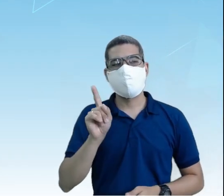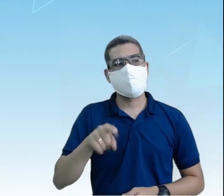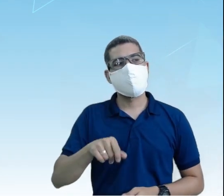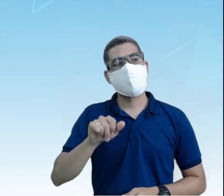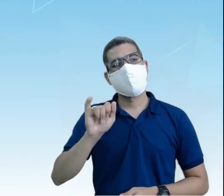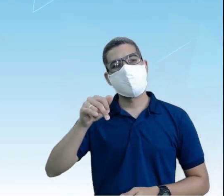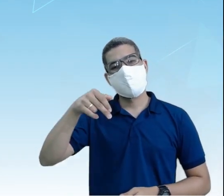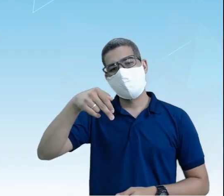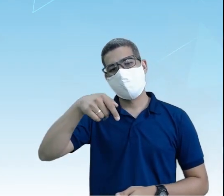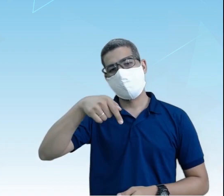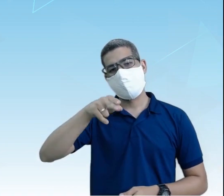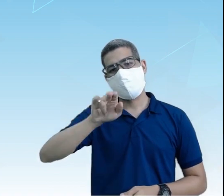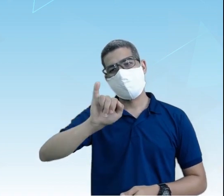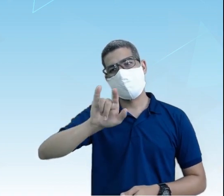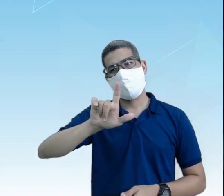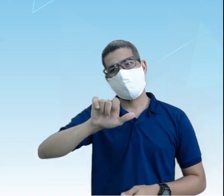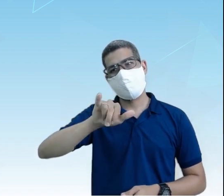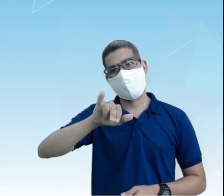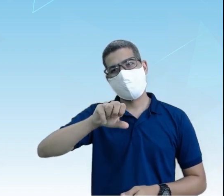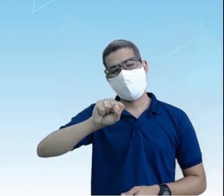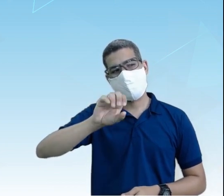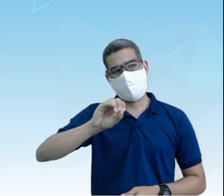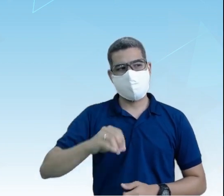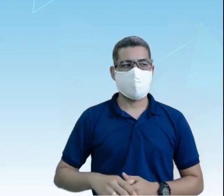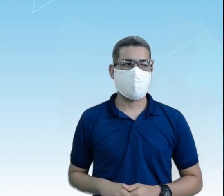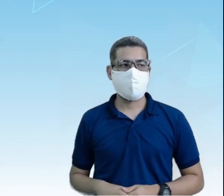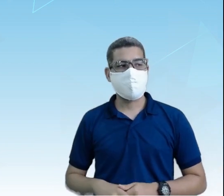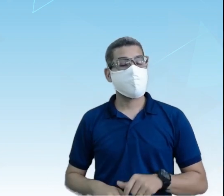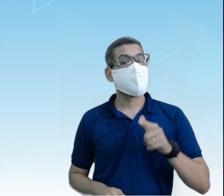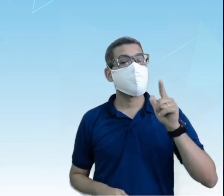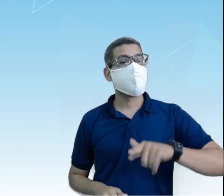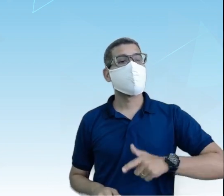inquilinismo. Tem também outra